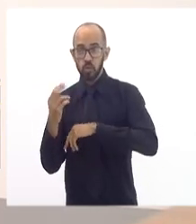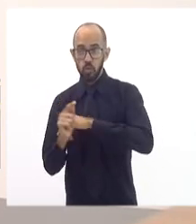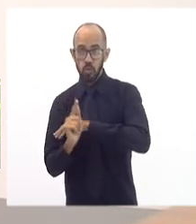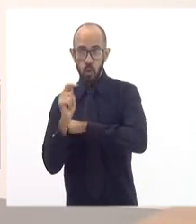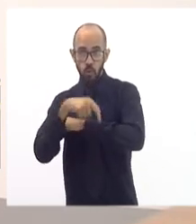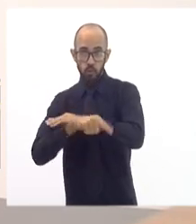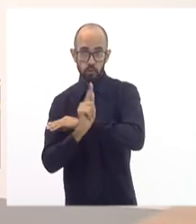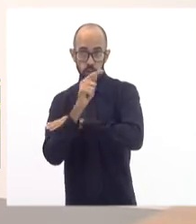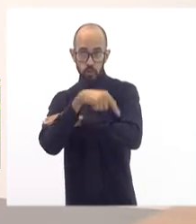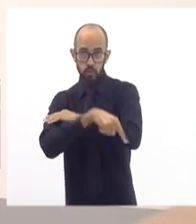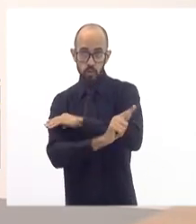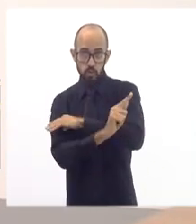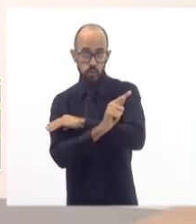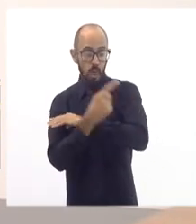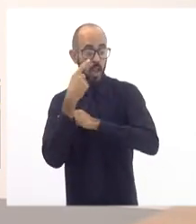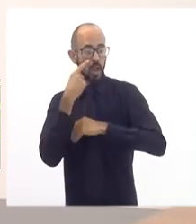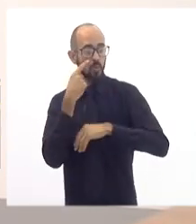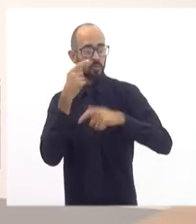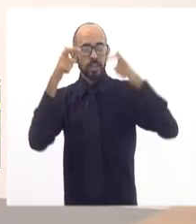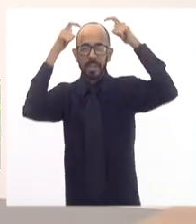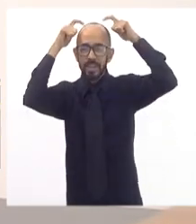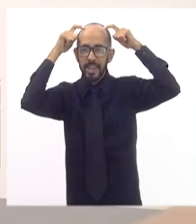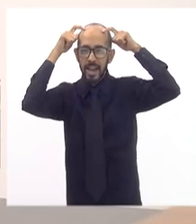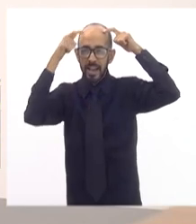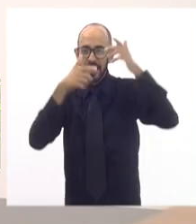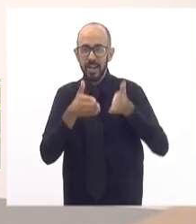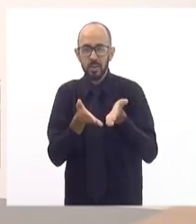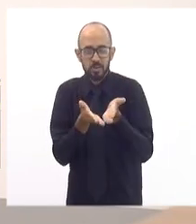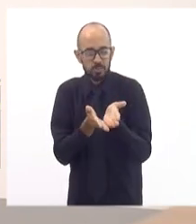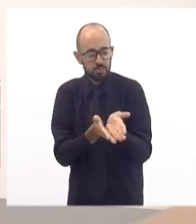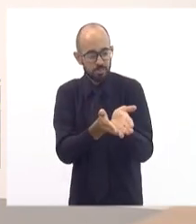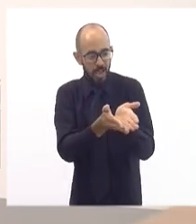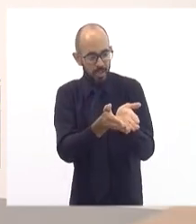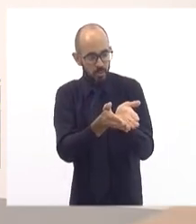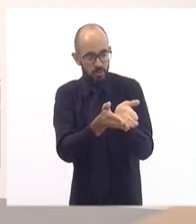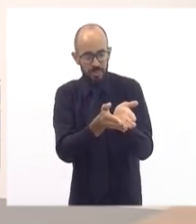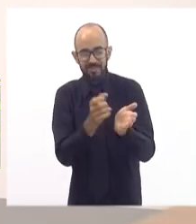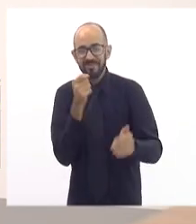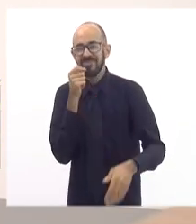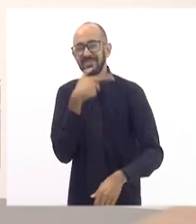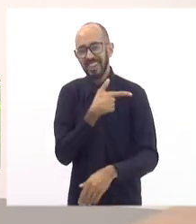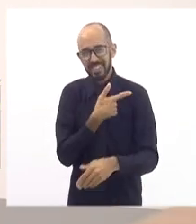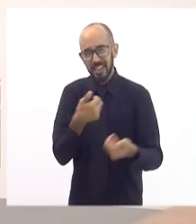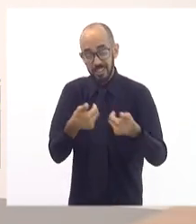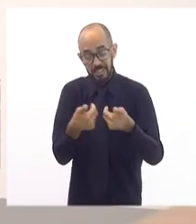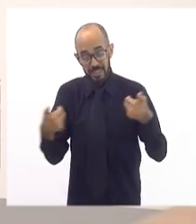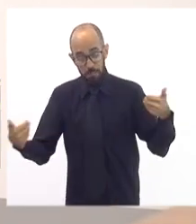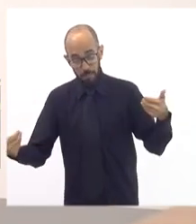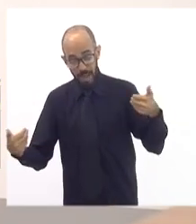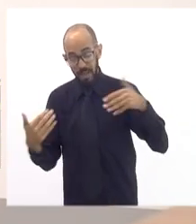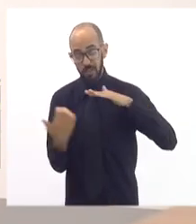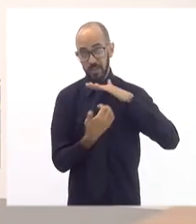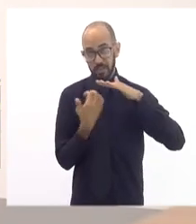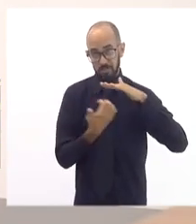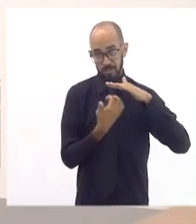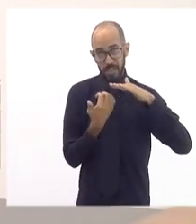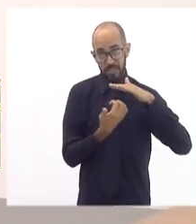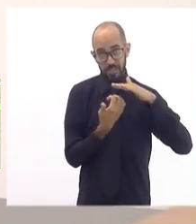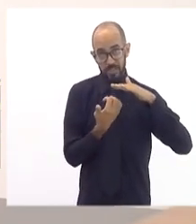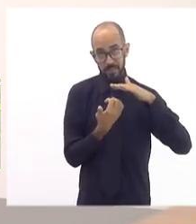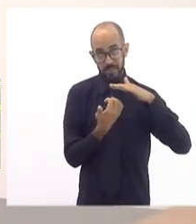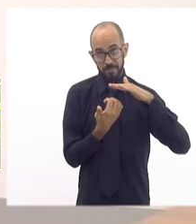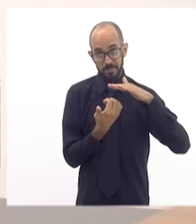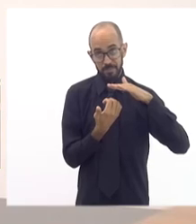Angra Ou seja é muito engraçado isso eles desmembram o empreendimento está de saneamento